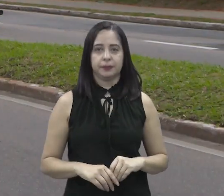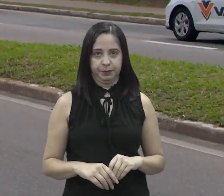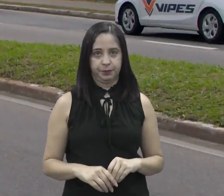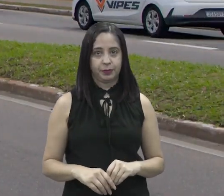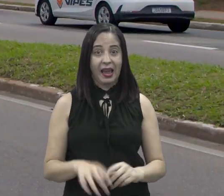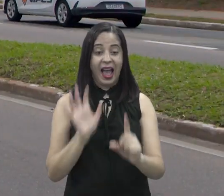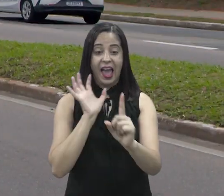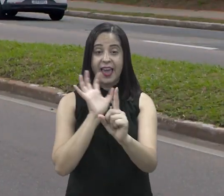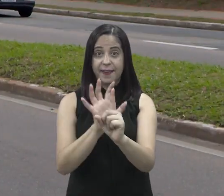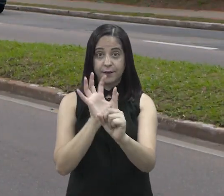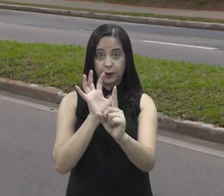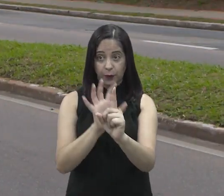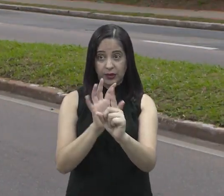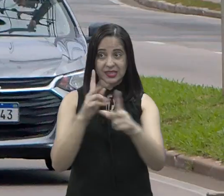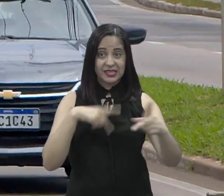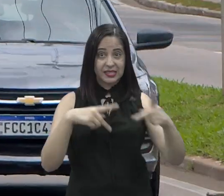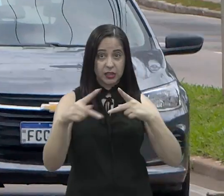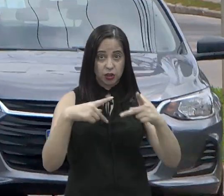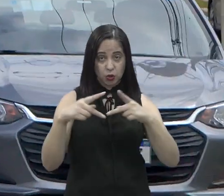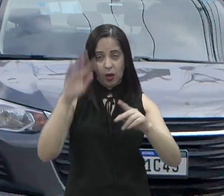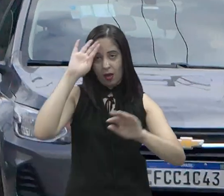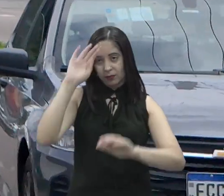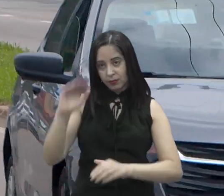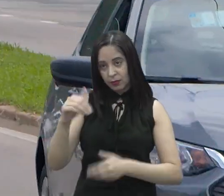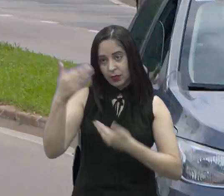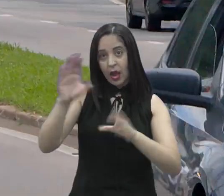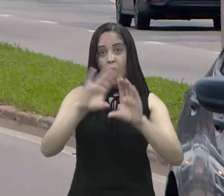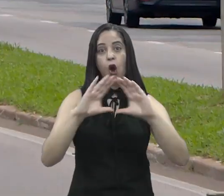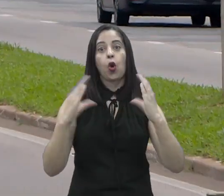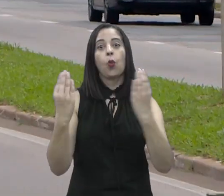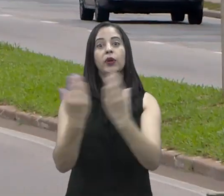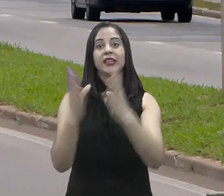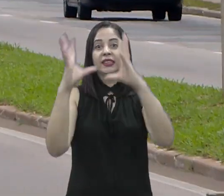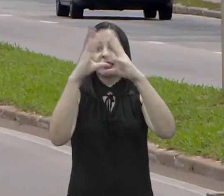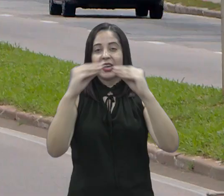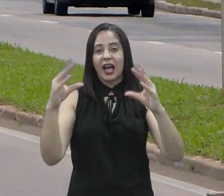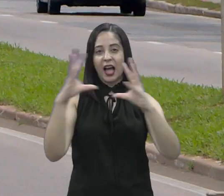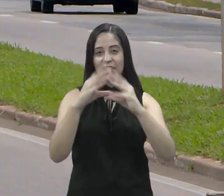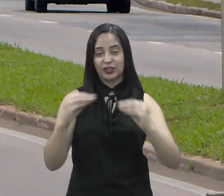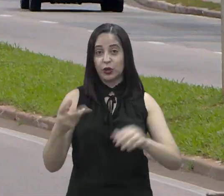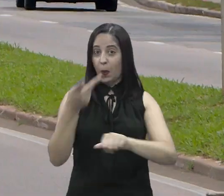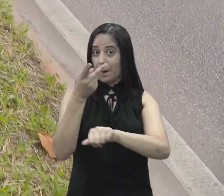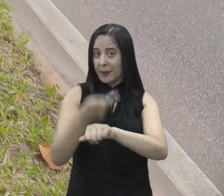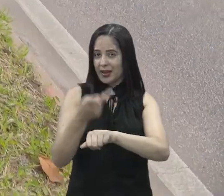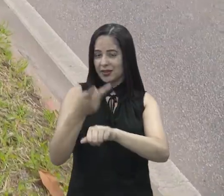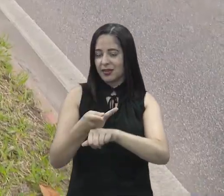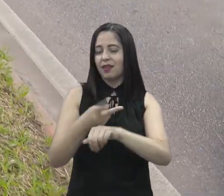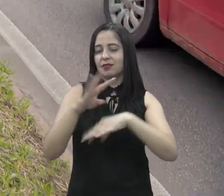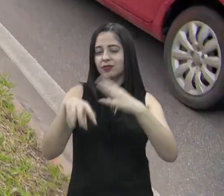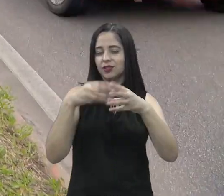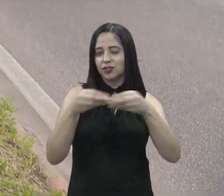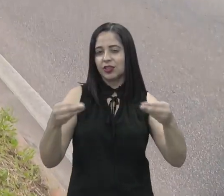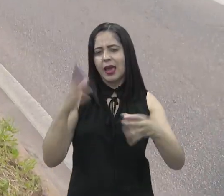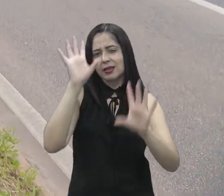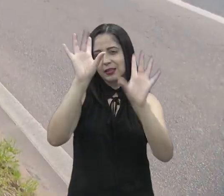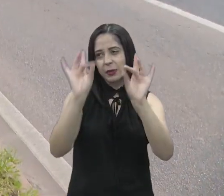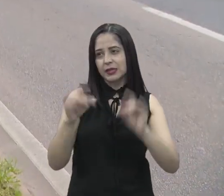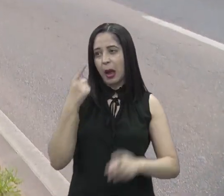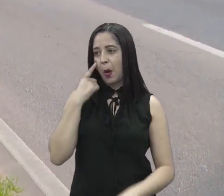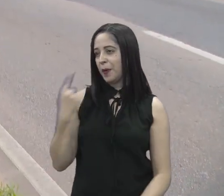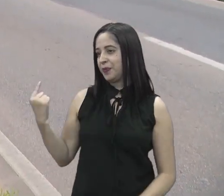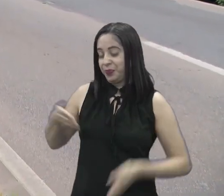dessa influência, São José dos Campos homenageou a comunidade libanesa com um presente especial. Esse canteiro central na